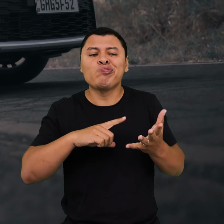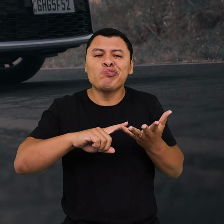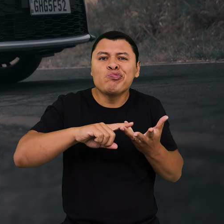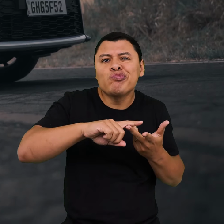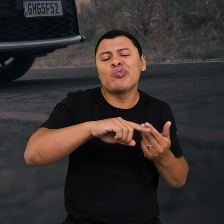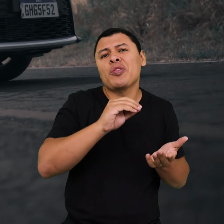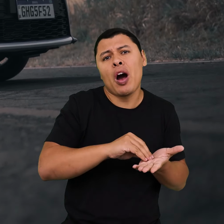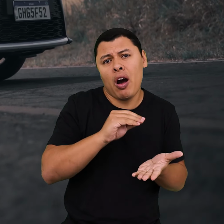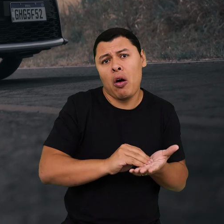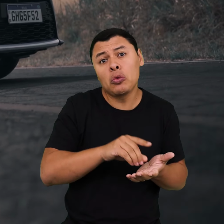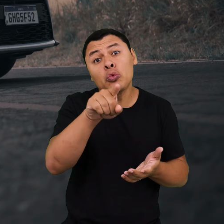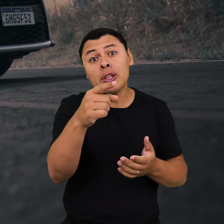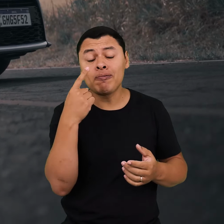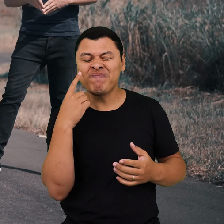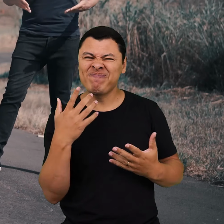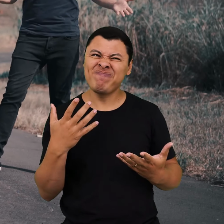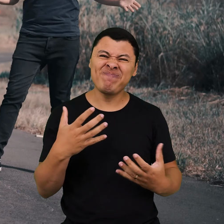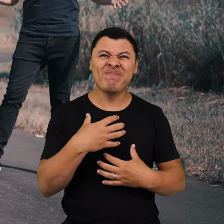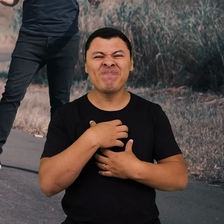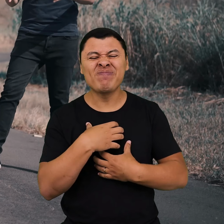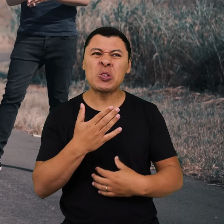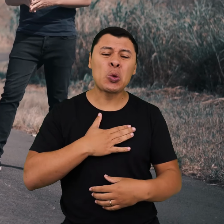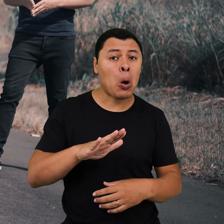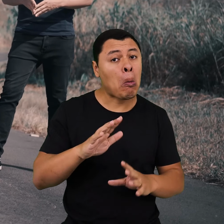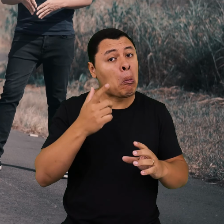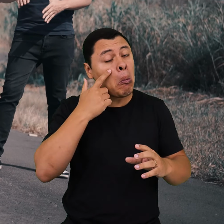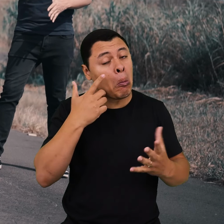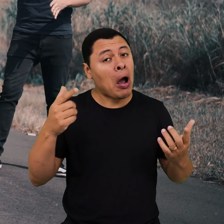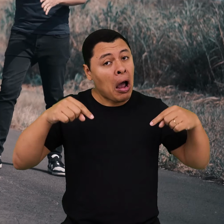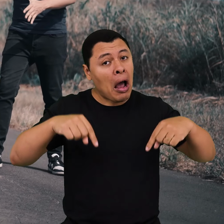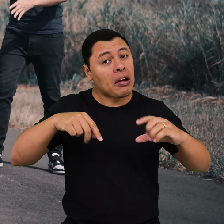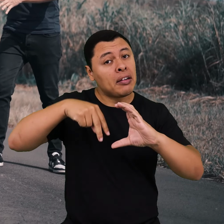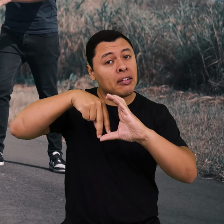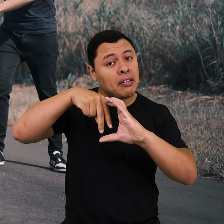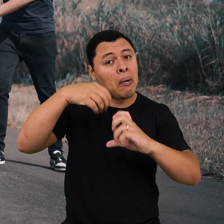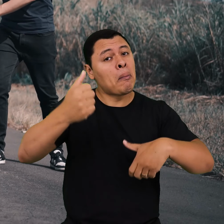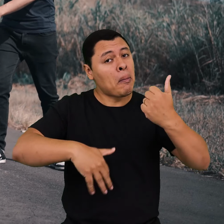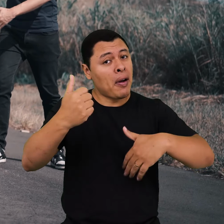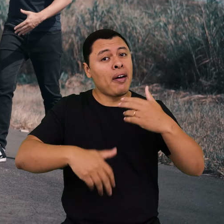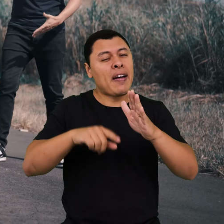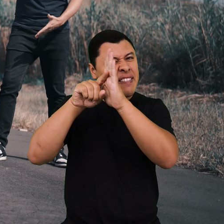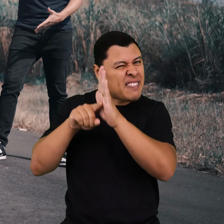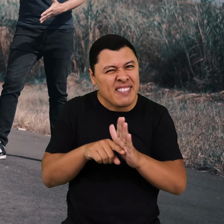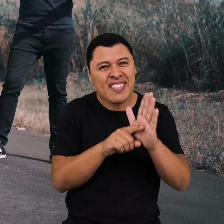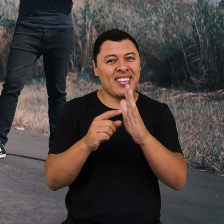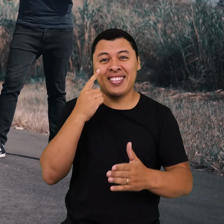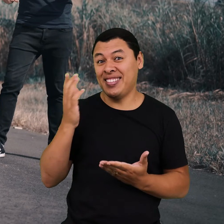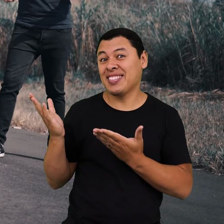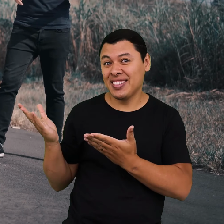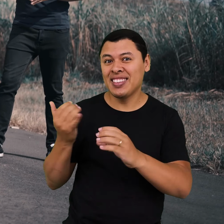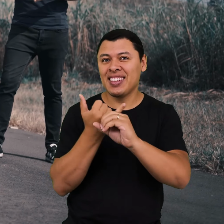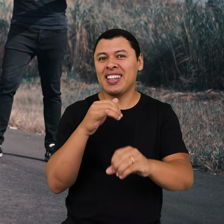que podem ser importantes dependendo do seu perfil. Então a gente está aqui no Autoline justamente para dissecar o Yaris Hatch XS